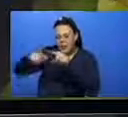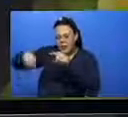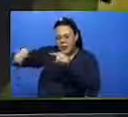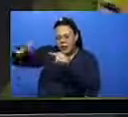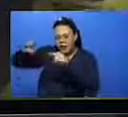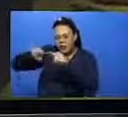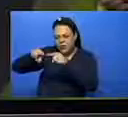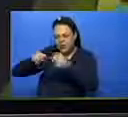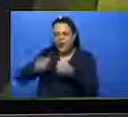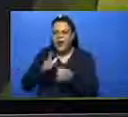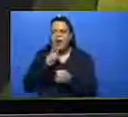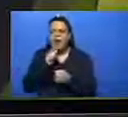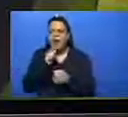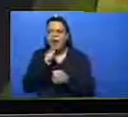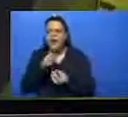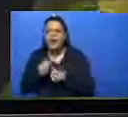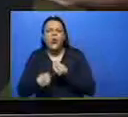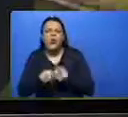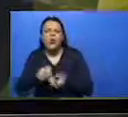esse daqui, ó.